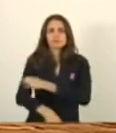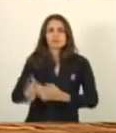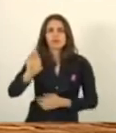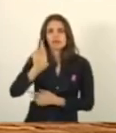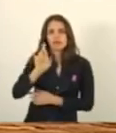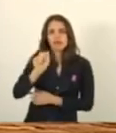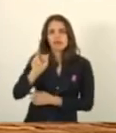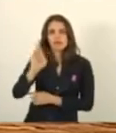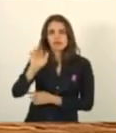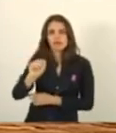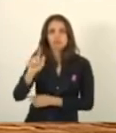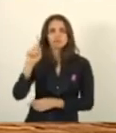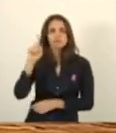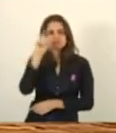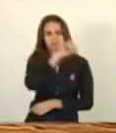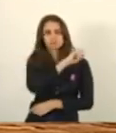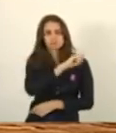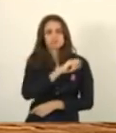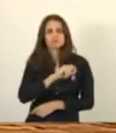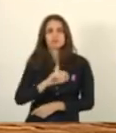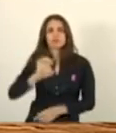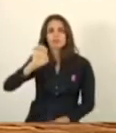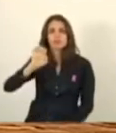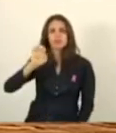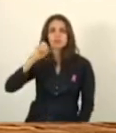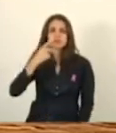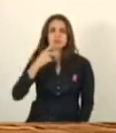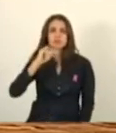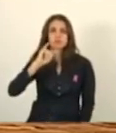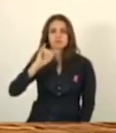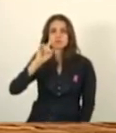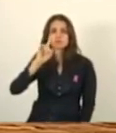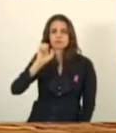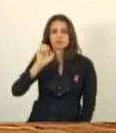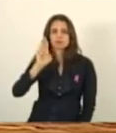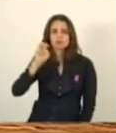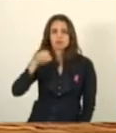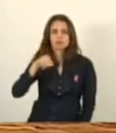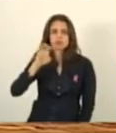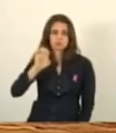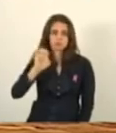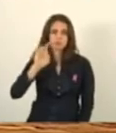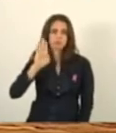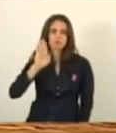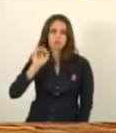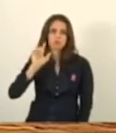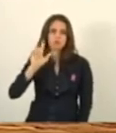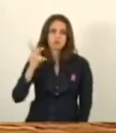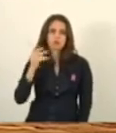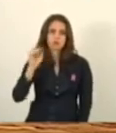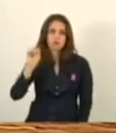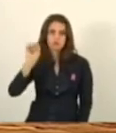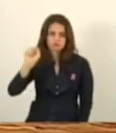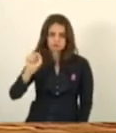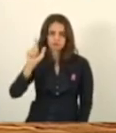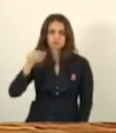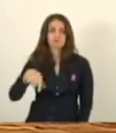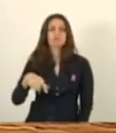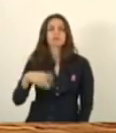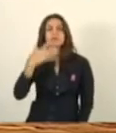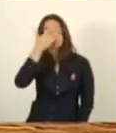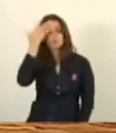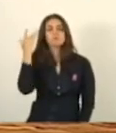terrível, e que nós abraçamos a todos. Já fizemos aqui várias apresentações com a doutora